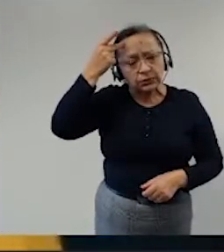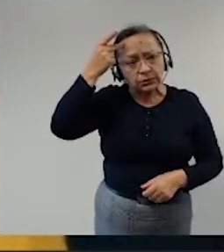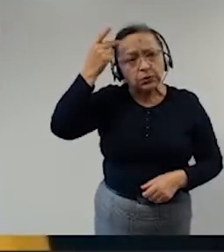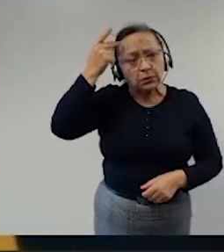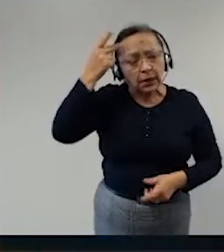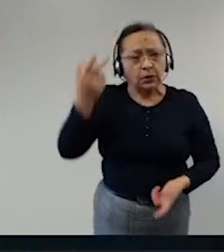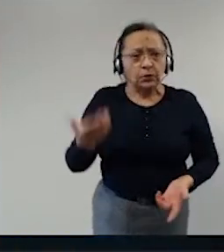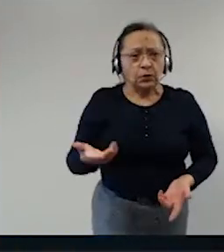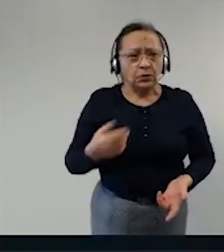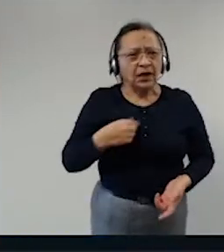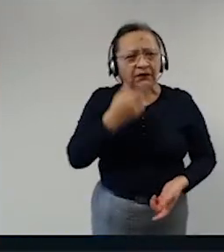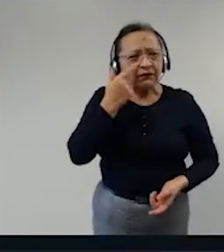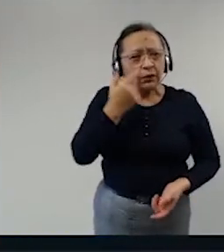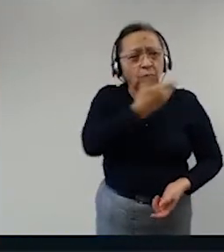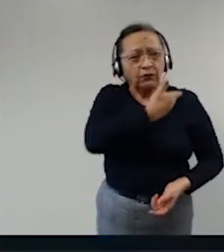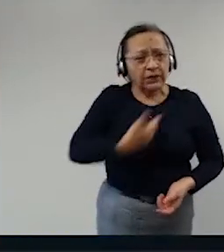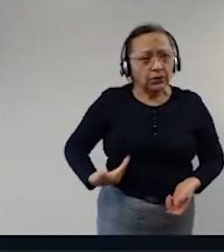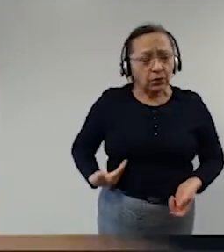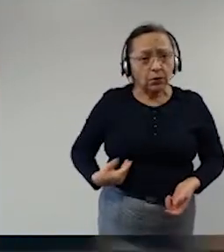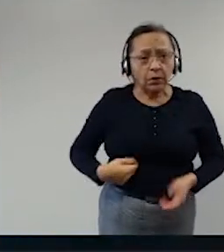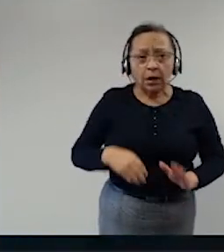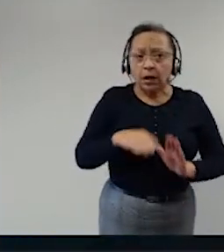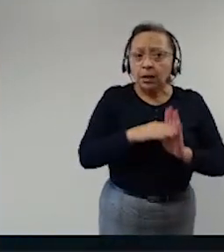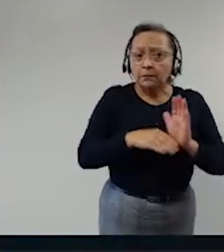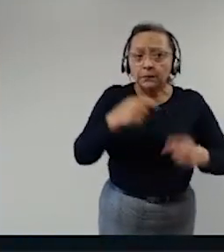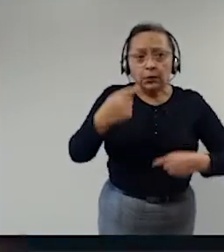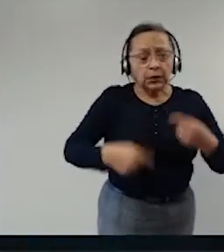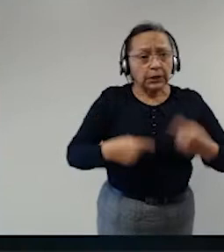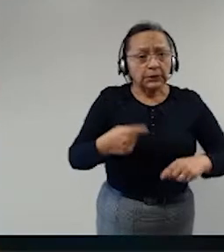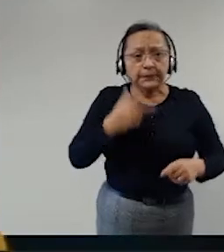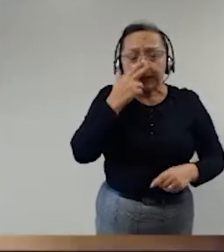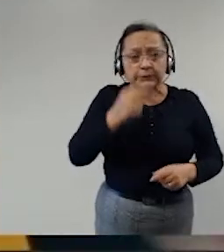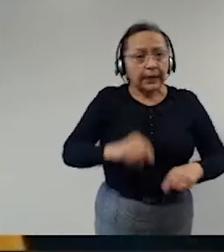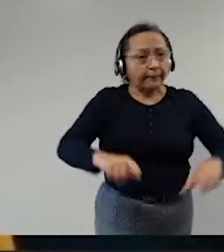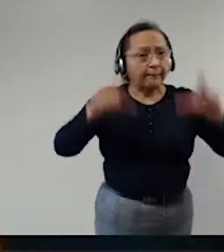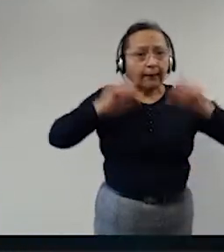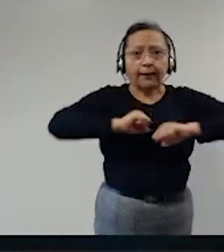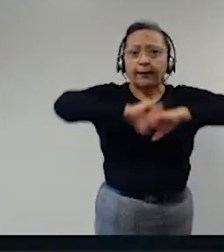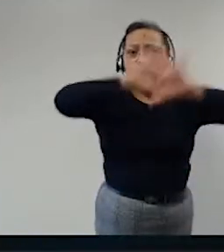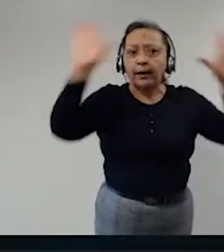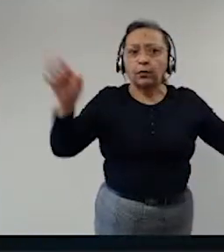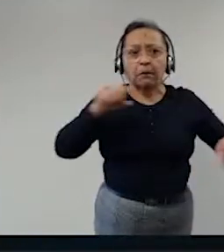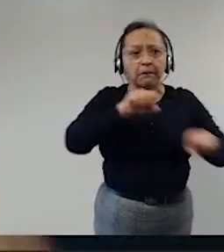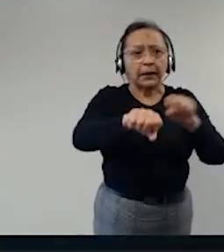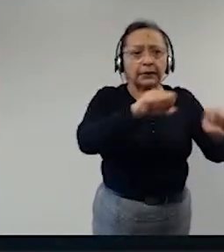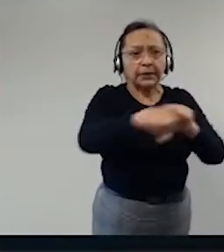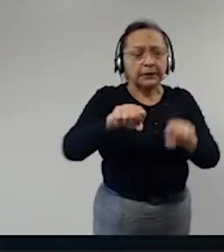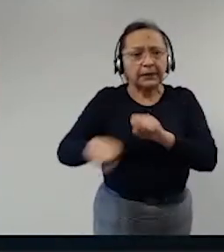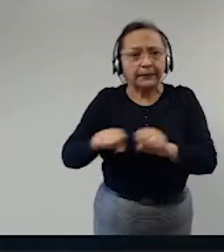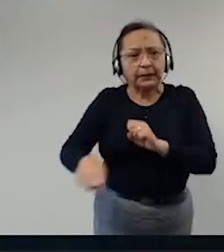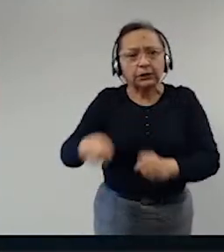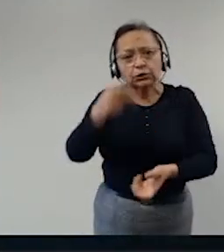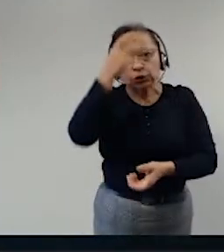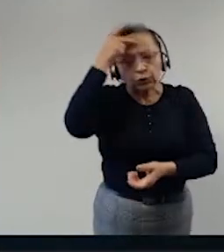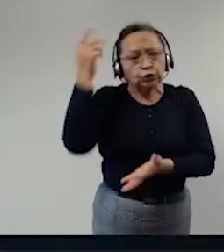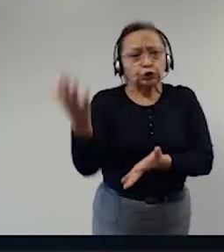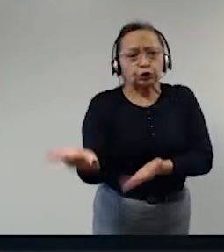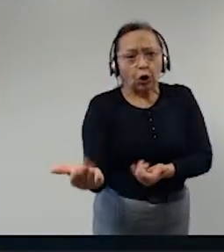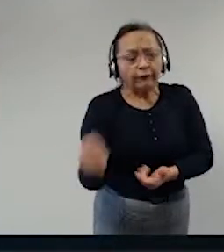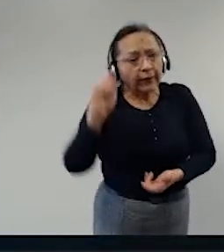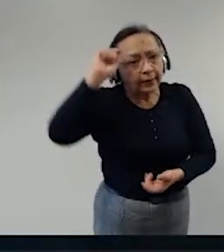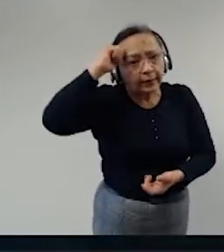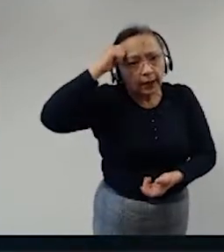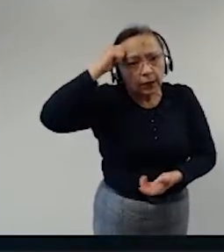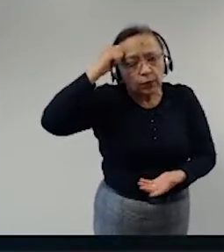com Witzel, políticas de segurança pública que legitima, né, a matança indiscriminada da juventude, sobretudo da juventude negra,